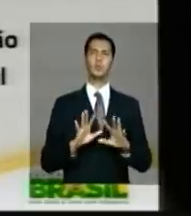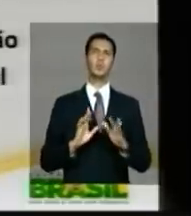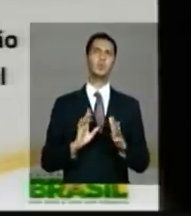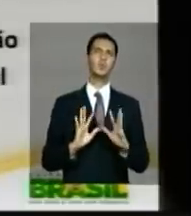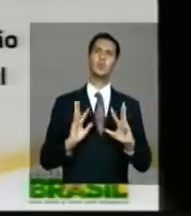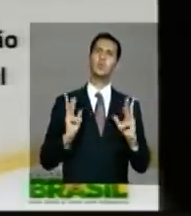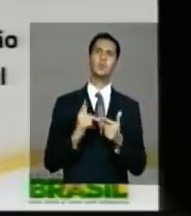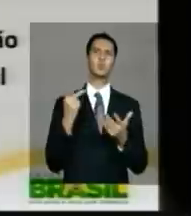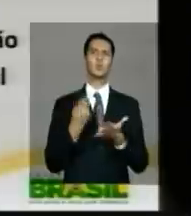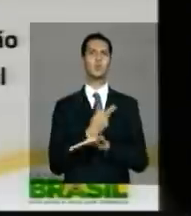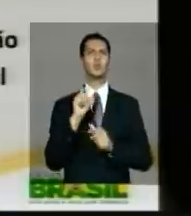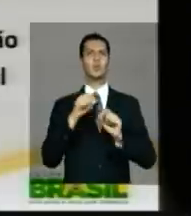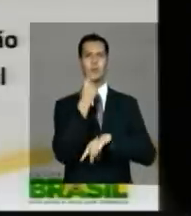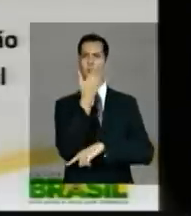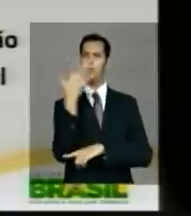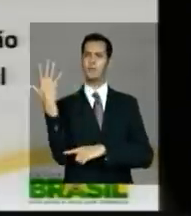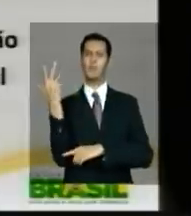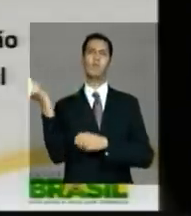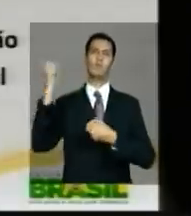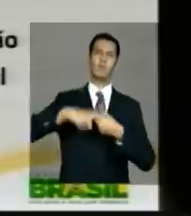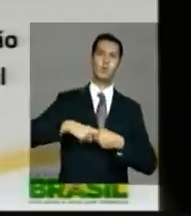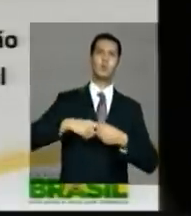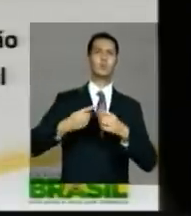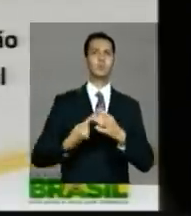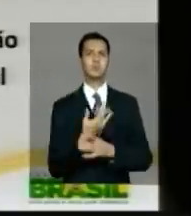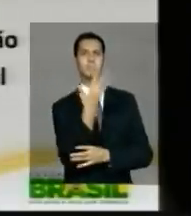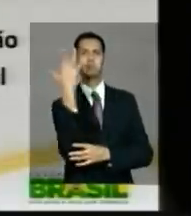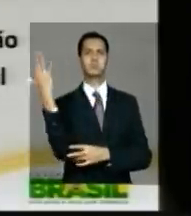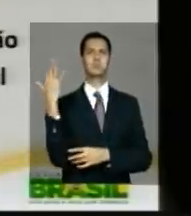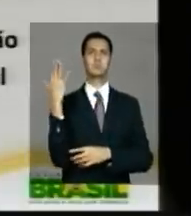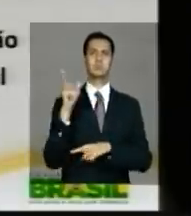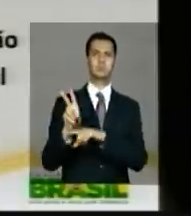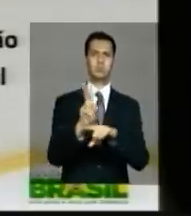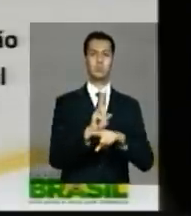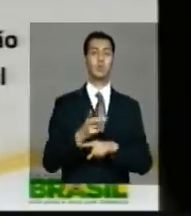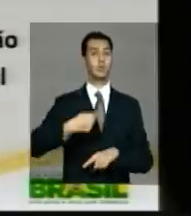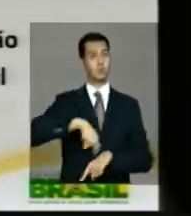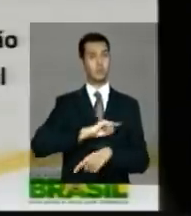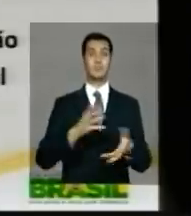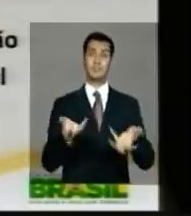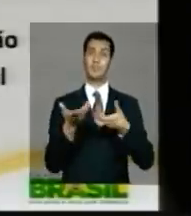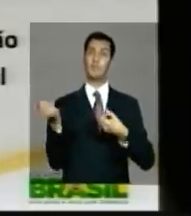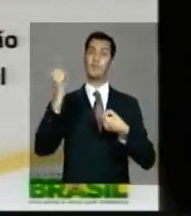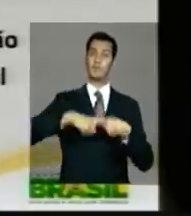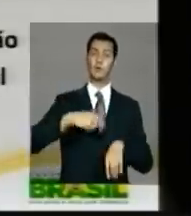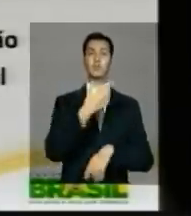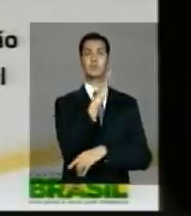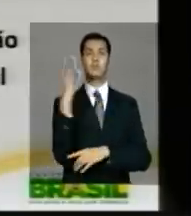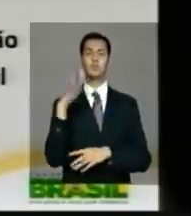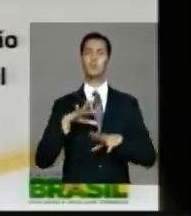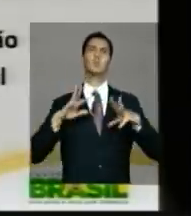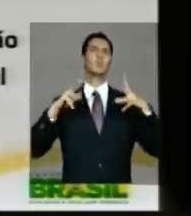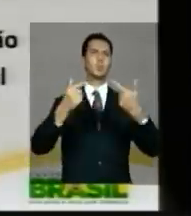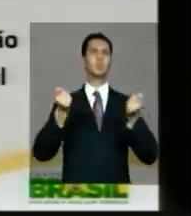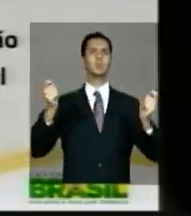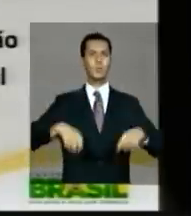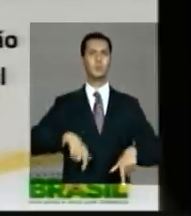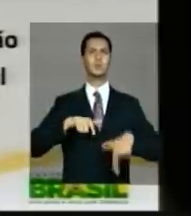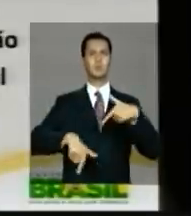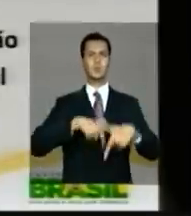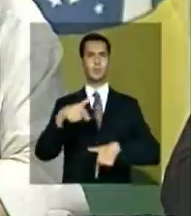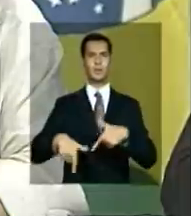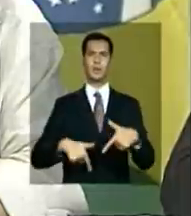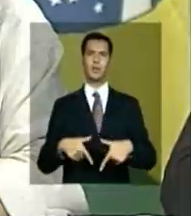promoção a restauração ambiental nós queríamos na realidade ter uma restauração ambiental em que todos pudessem fazer e ninguém fosse